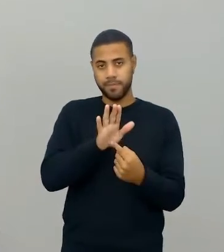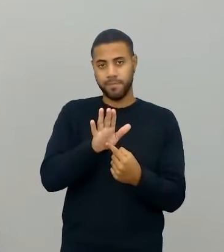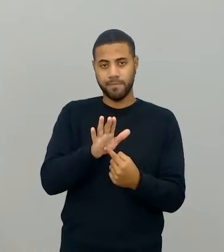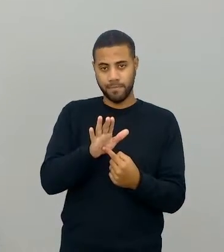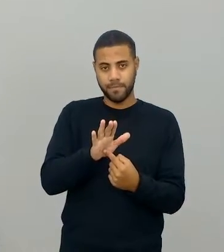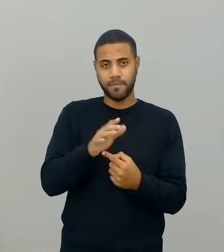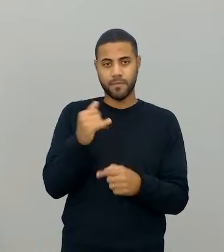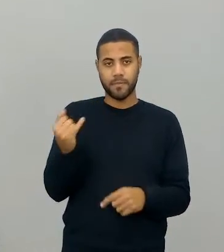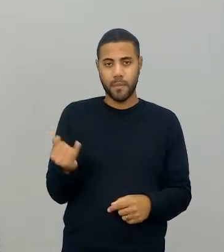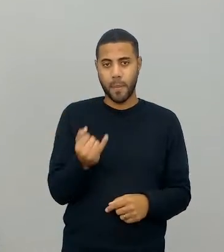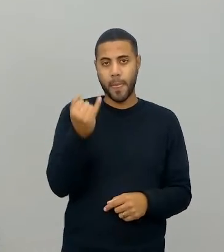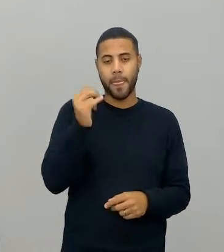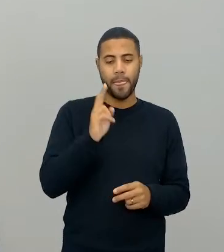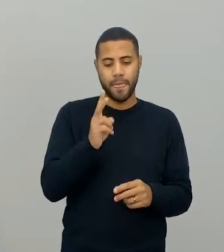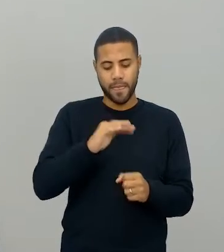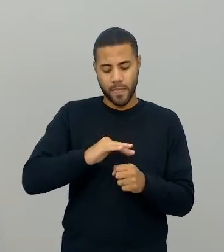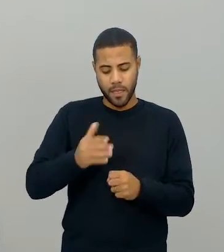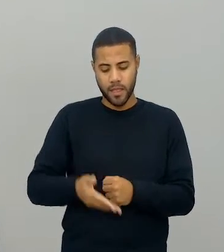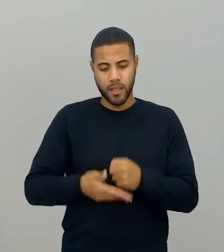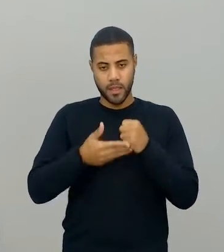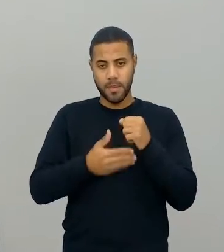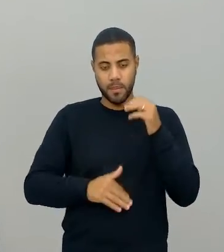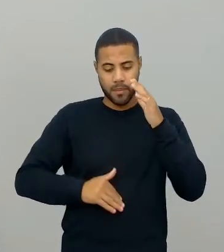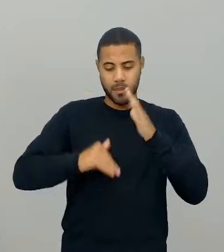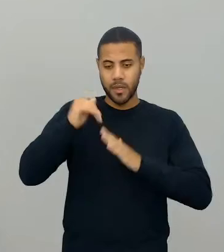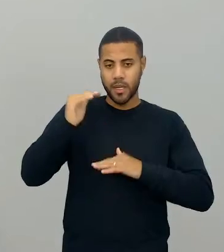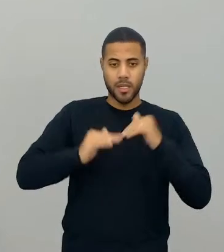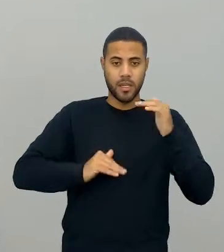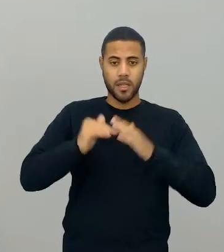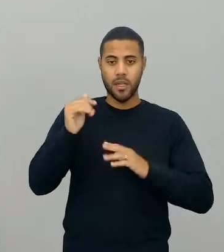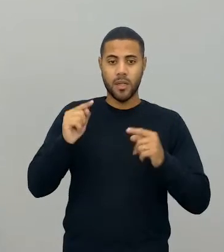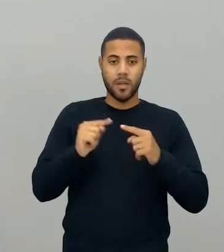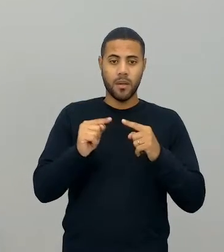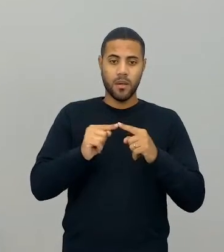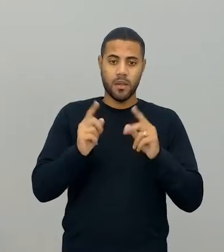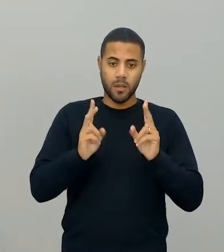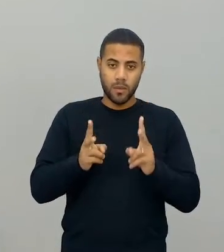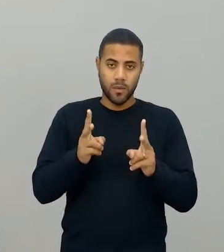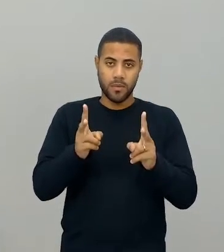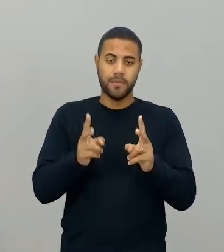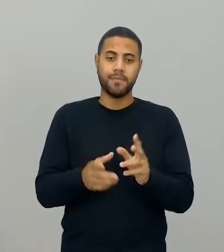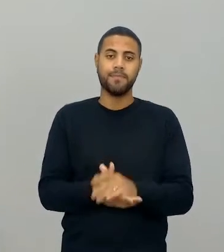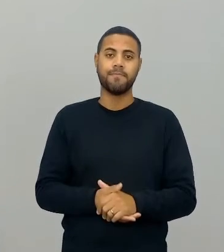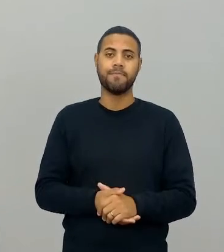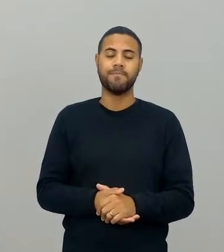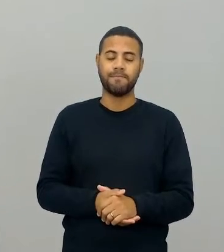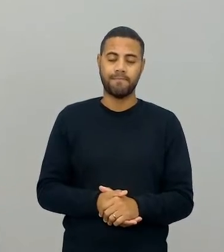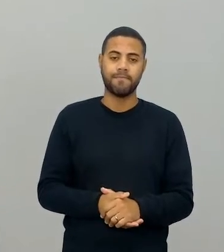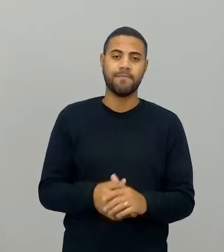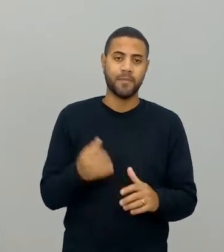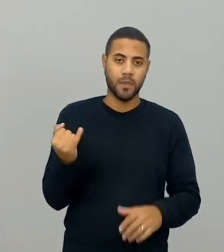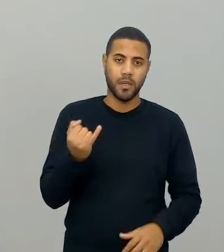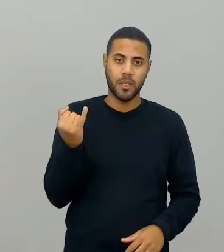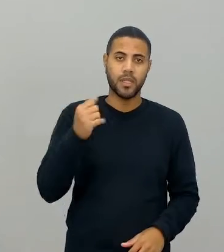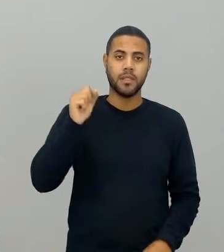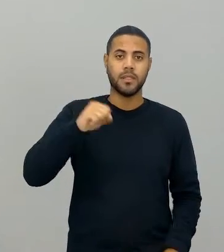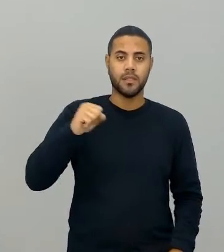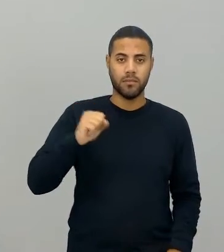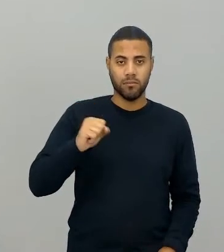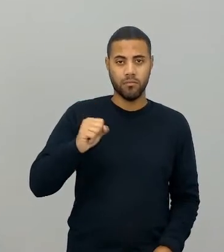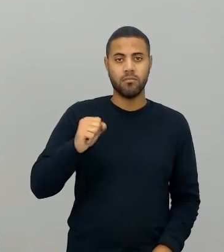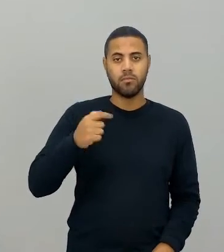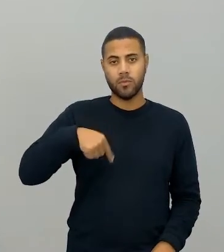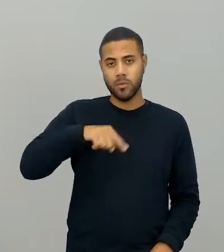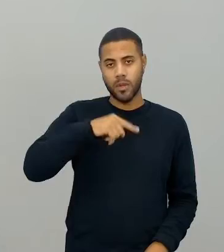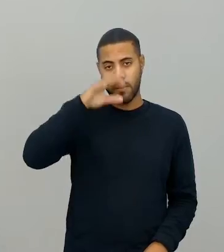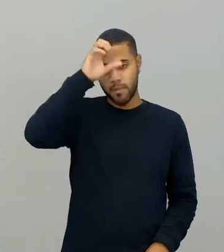tão importantes na nossa vida, né? E isso em todos os aspectos. Então, isso é super importante, a